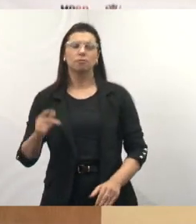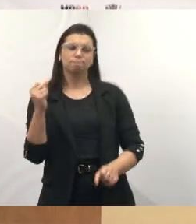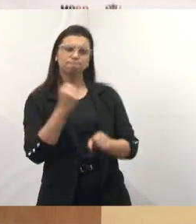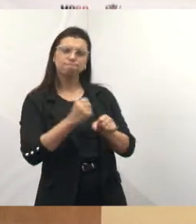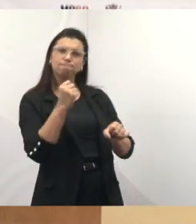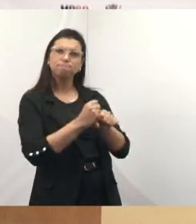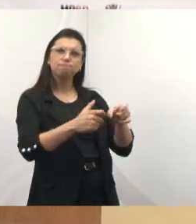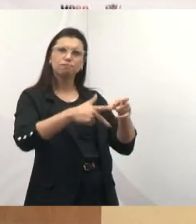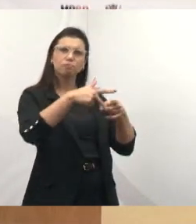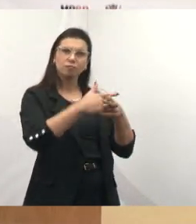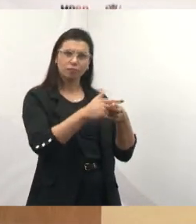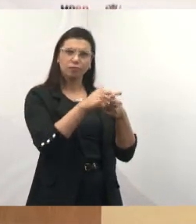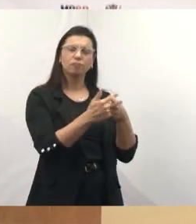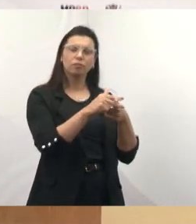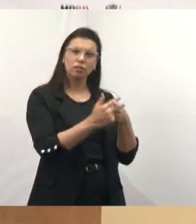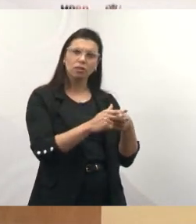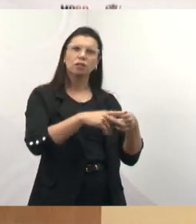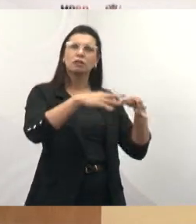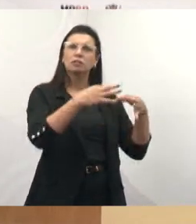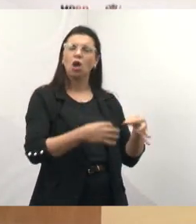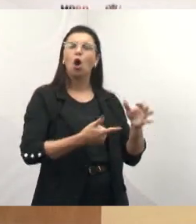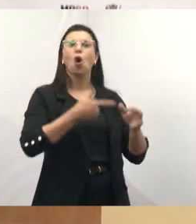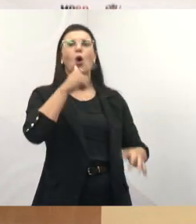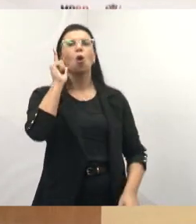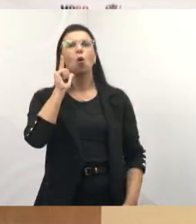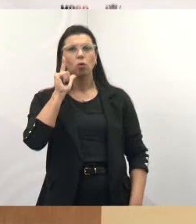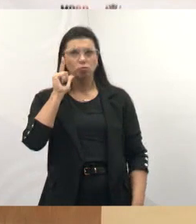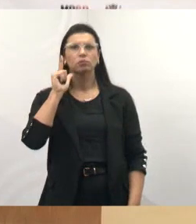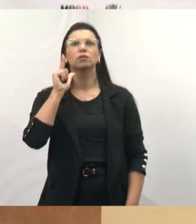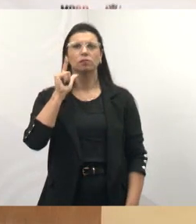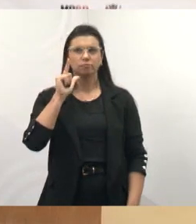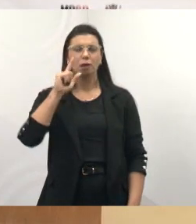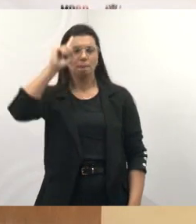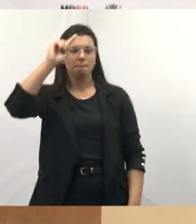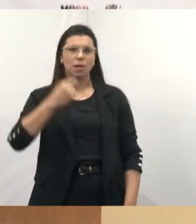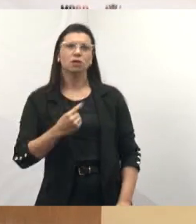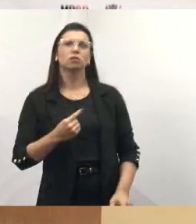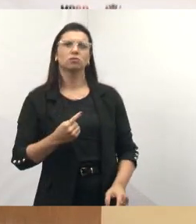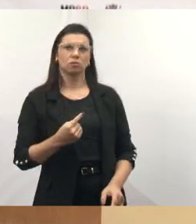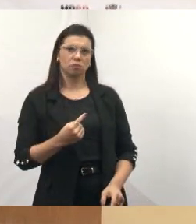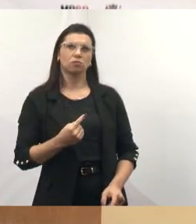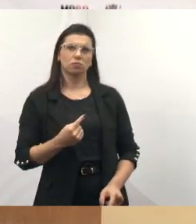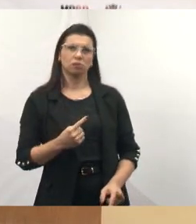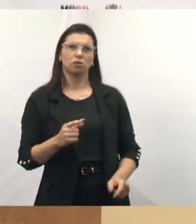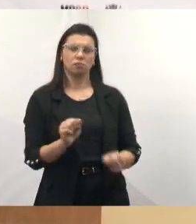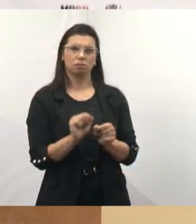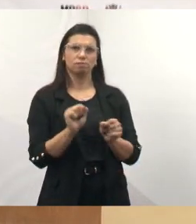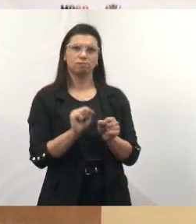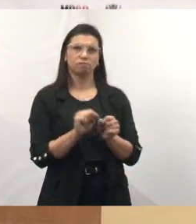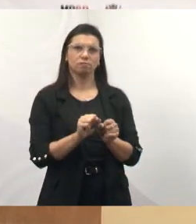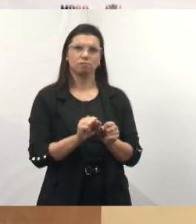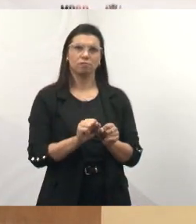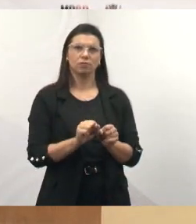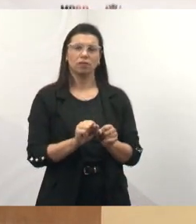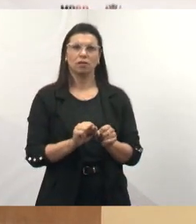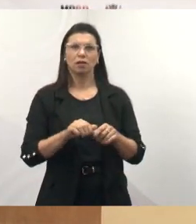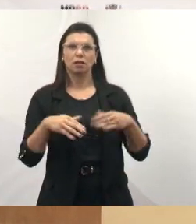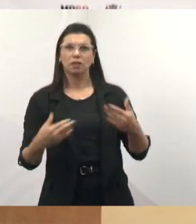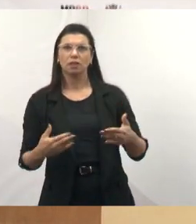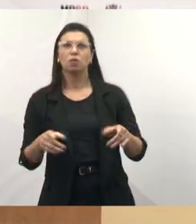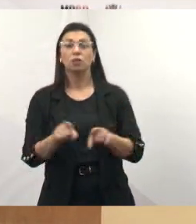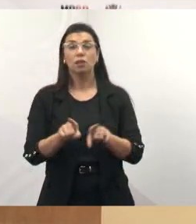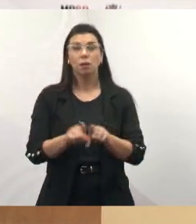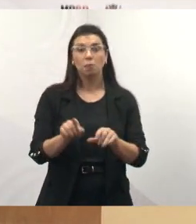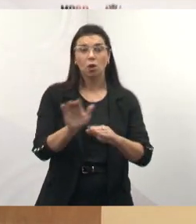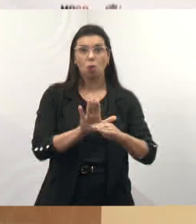obra fosse ontem dada a ordem de serviço para que ela seja feita. E também podemos falar da obra do Jardim